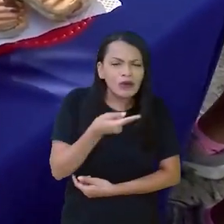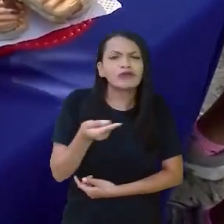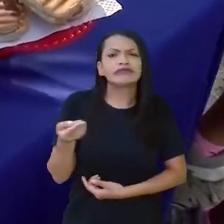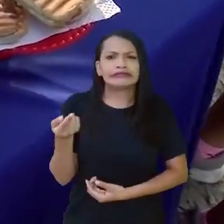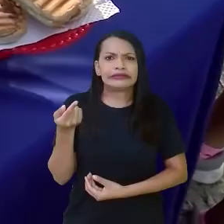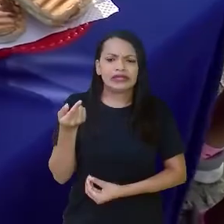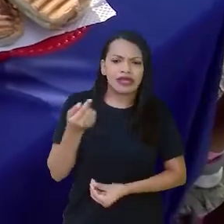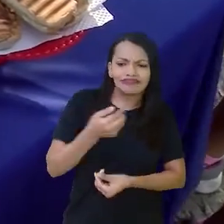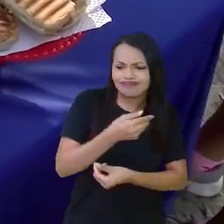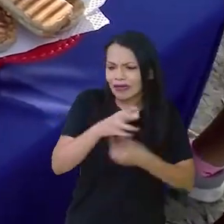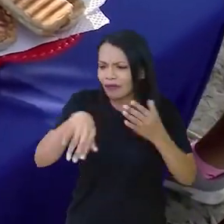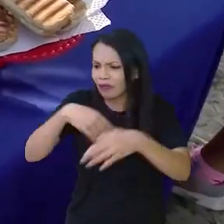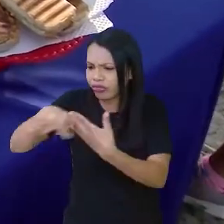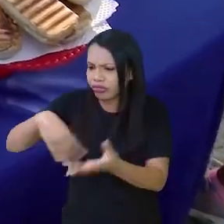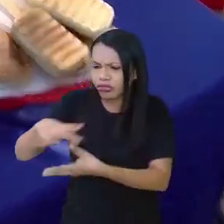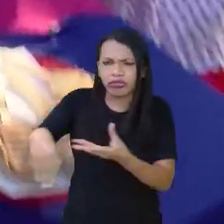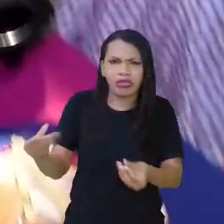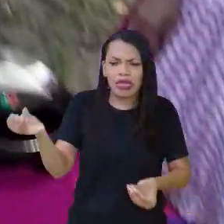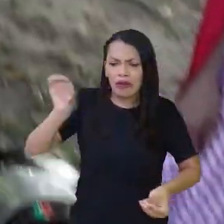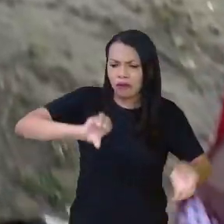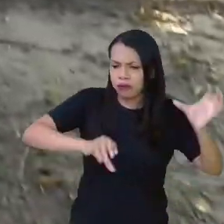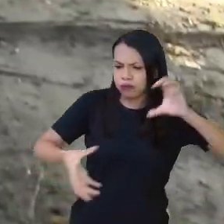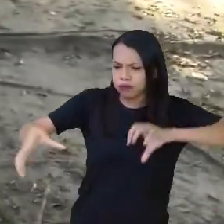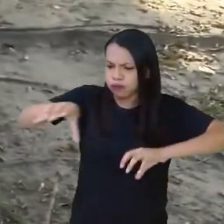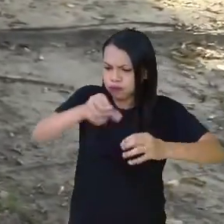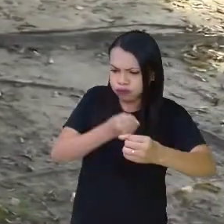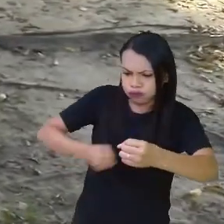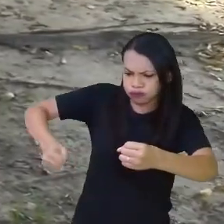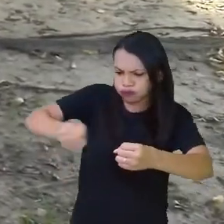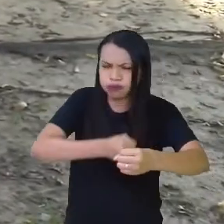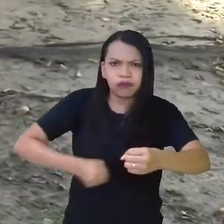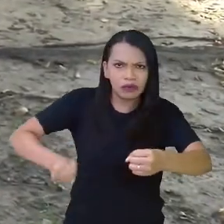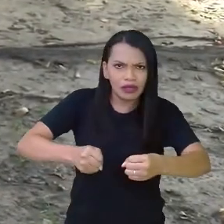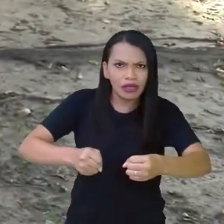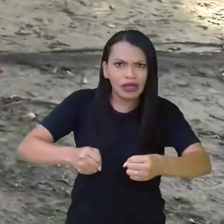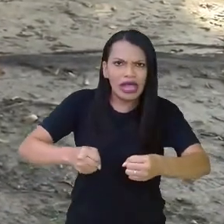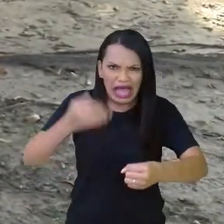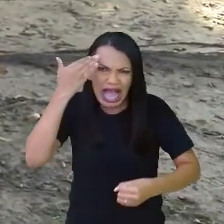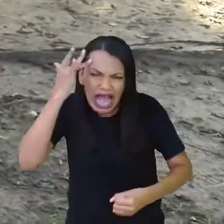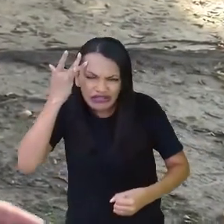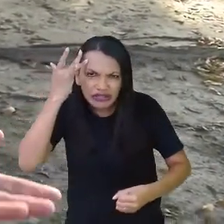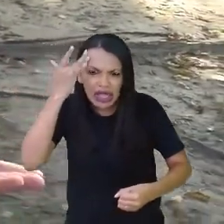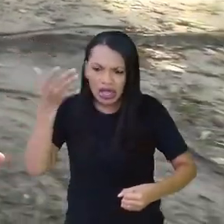aleatória eu sai pegando tudo e juntando no Caldeirão